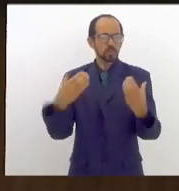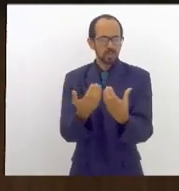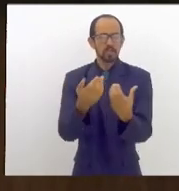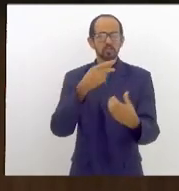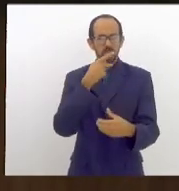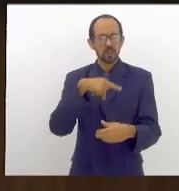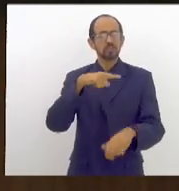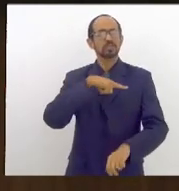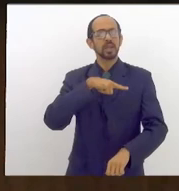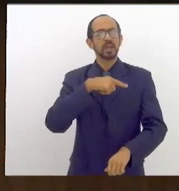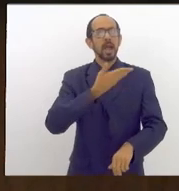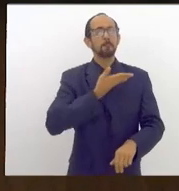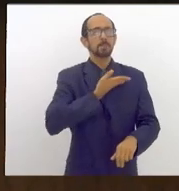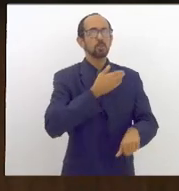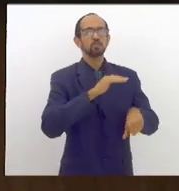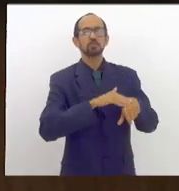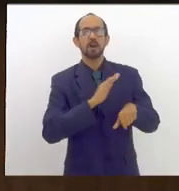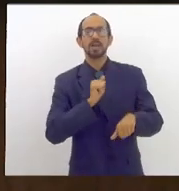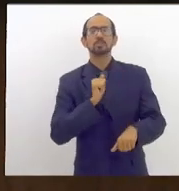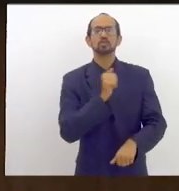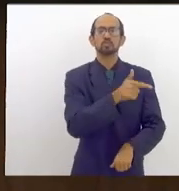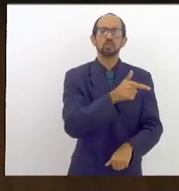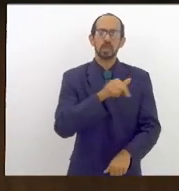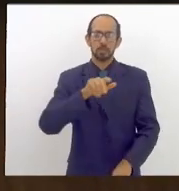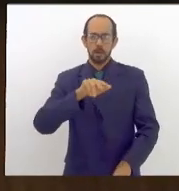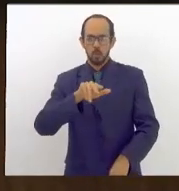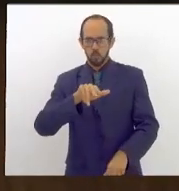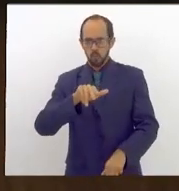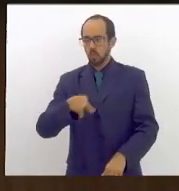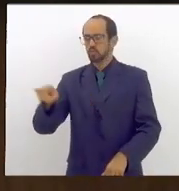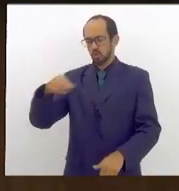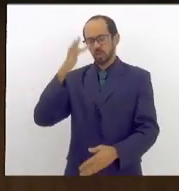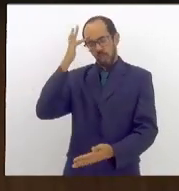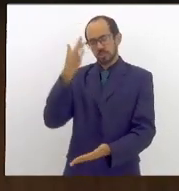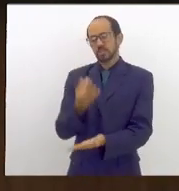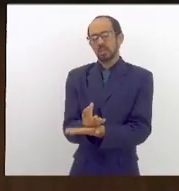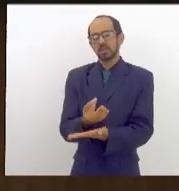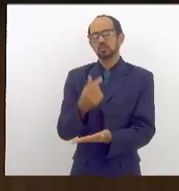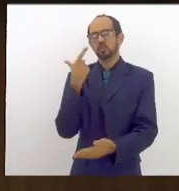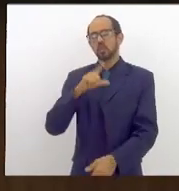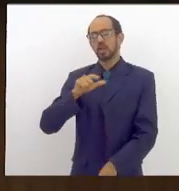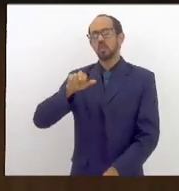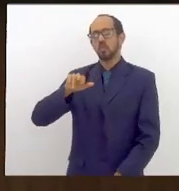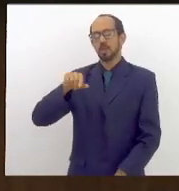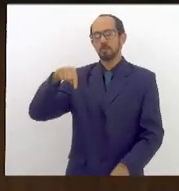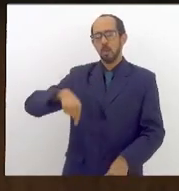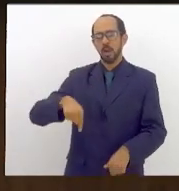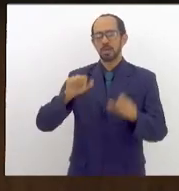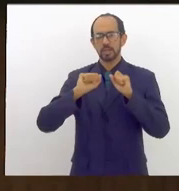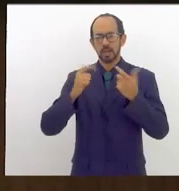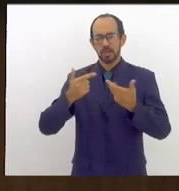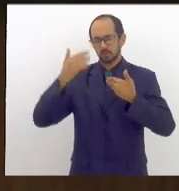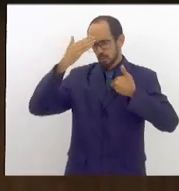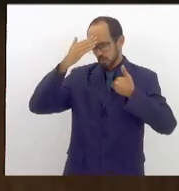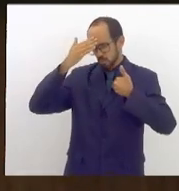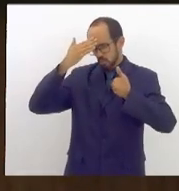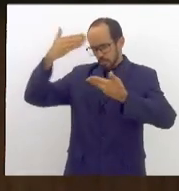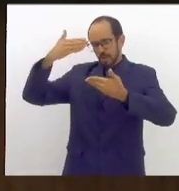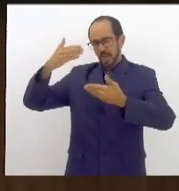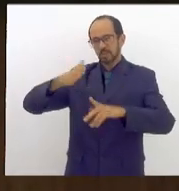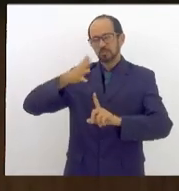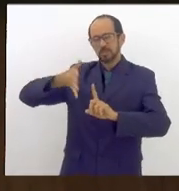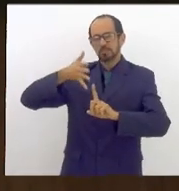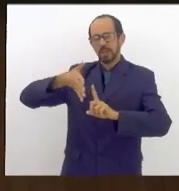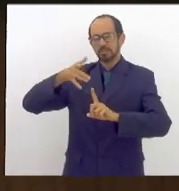chegados do que irmão então só pode ter certeza que o Senhor tem um irmão O senhor é um irmão nesta casa muito obrigado as minhas palavras são